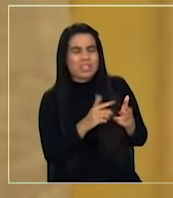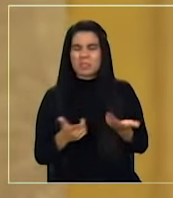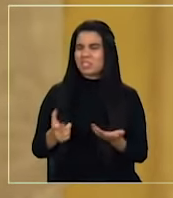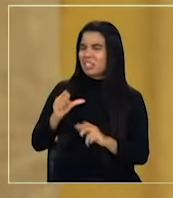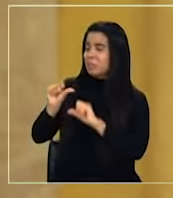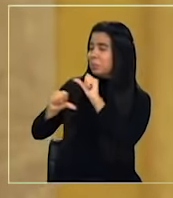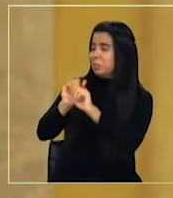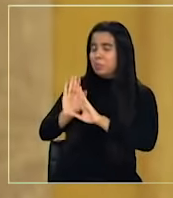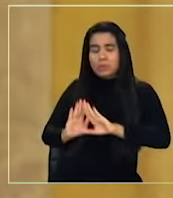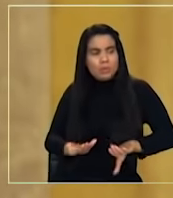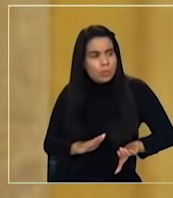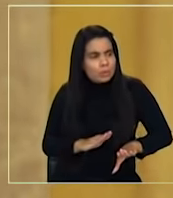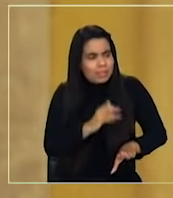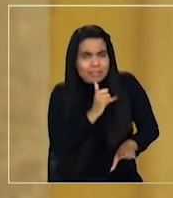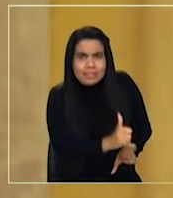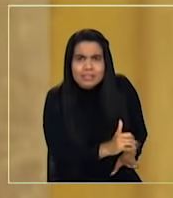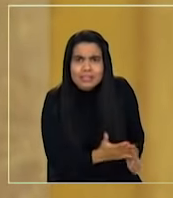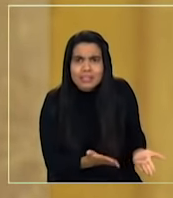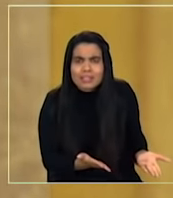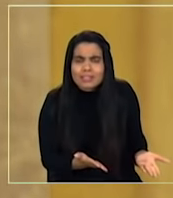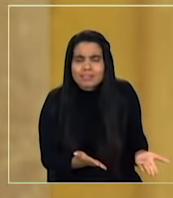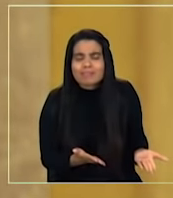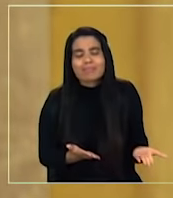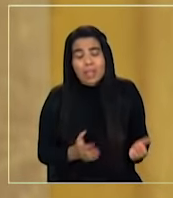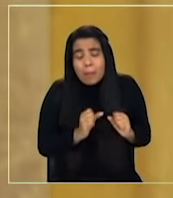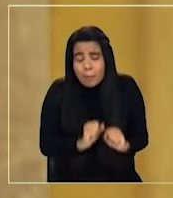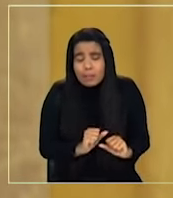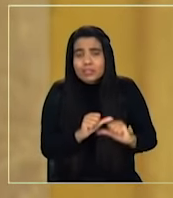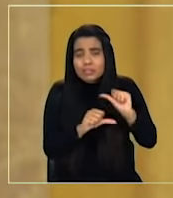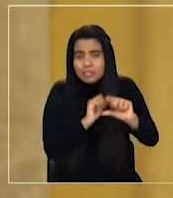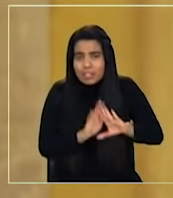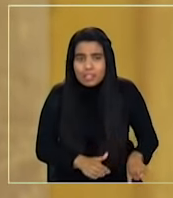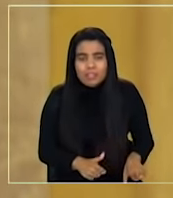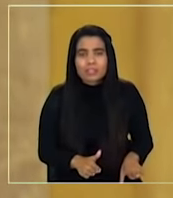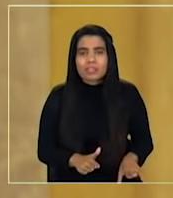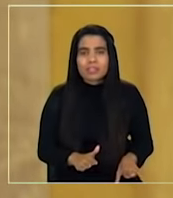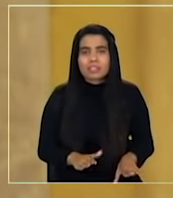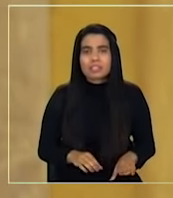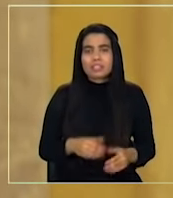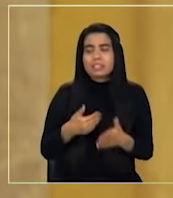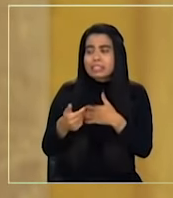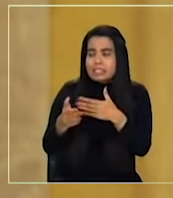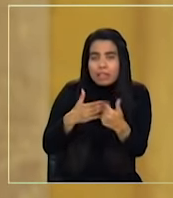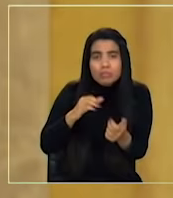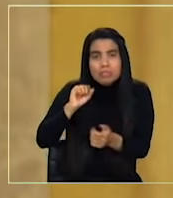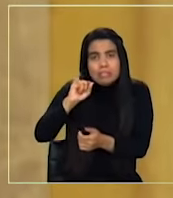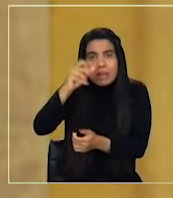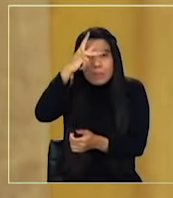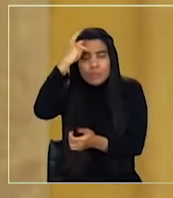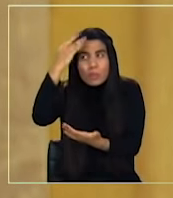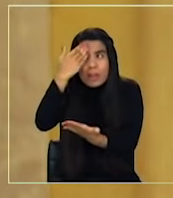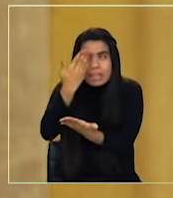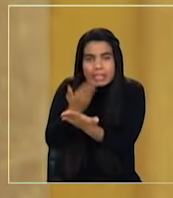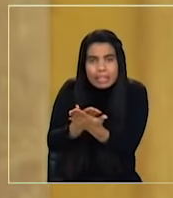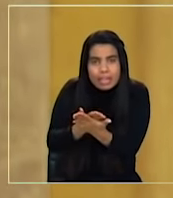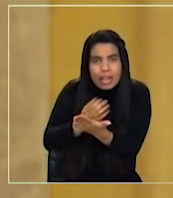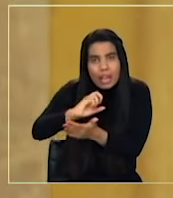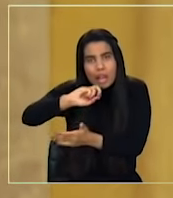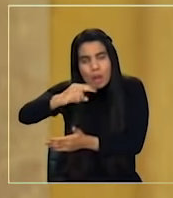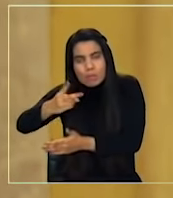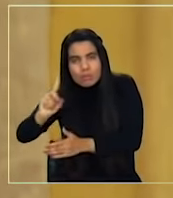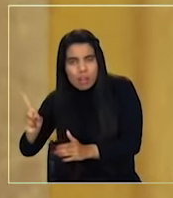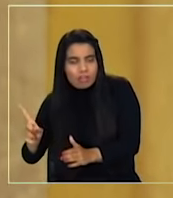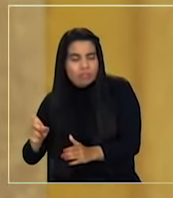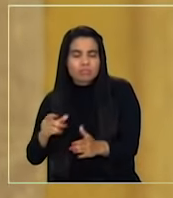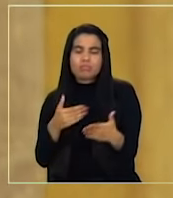totalmente sujeito àquilo que está escrito. Quer ele creia ou não, quer a pessoa aceite ou